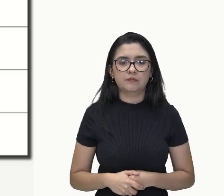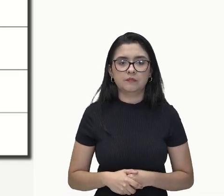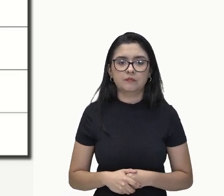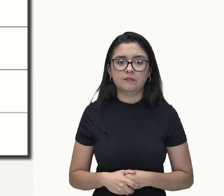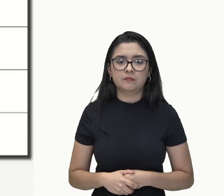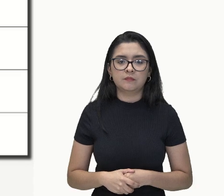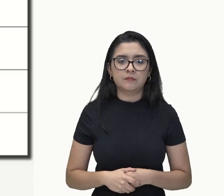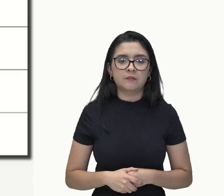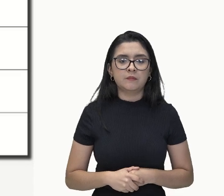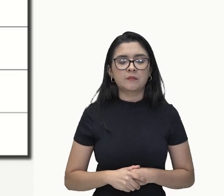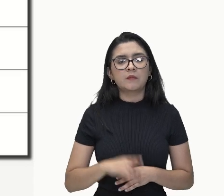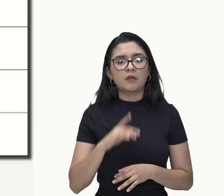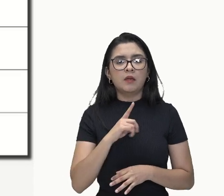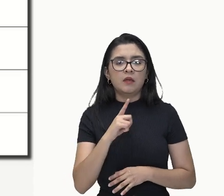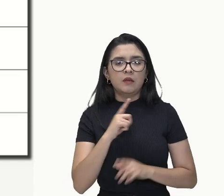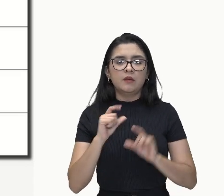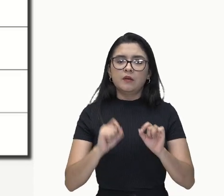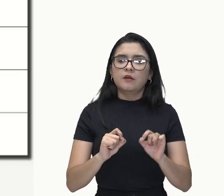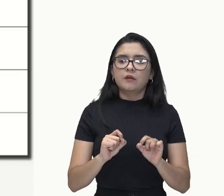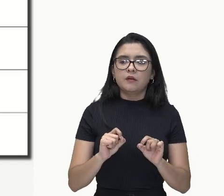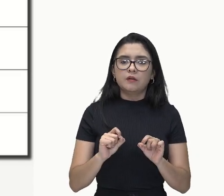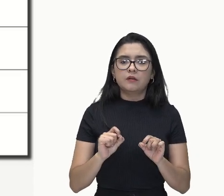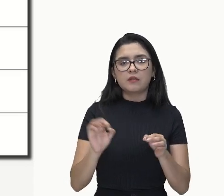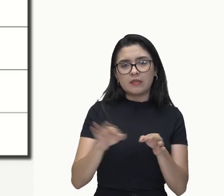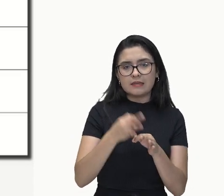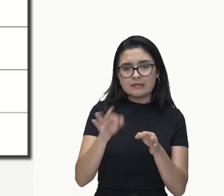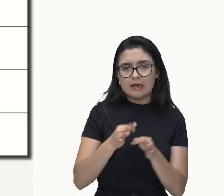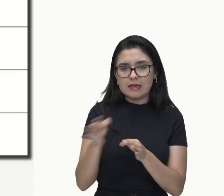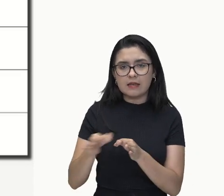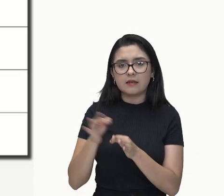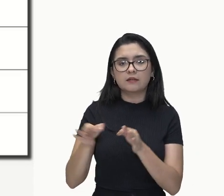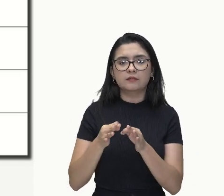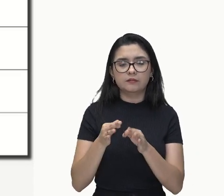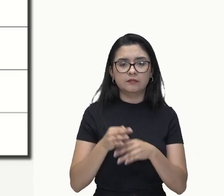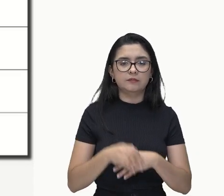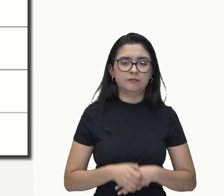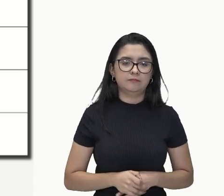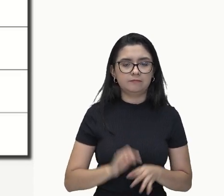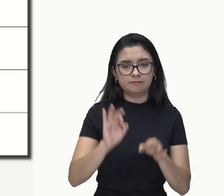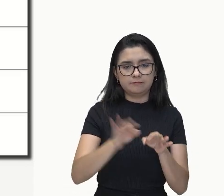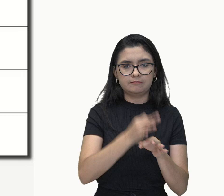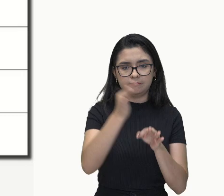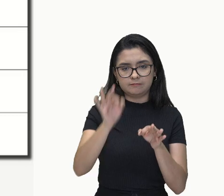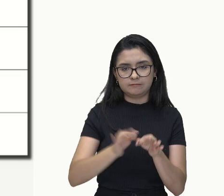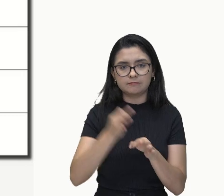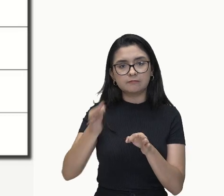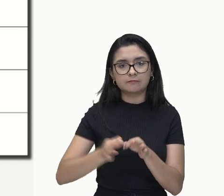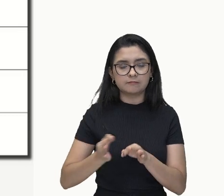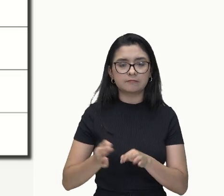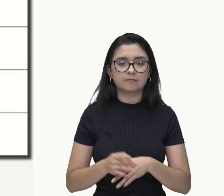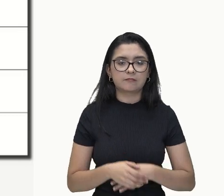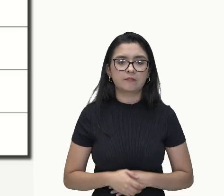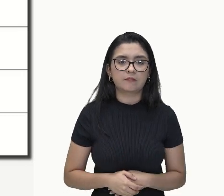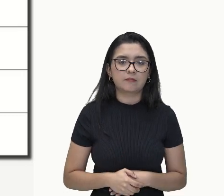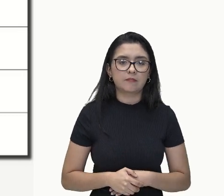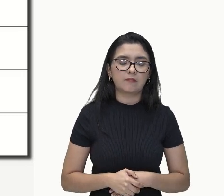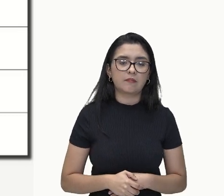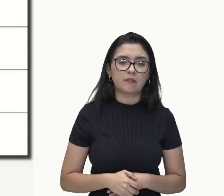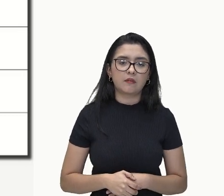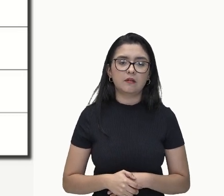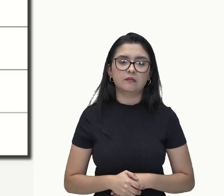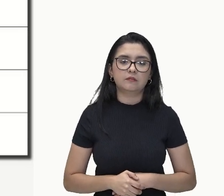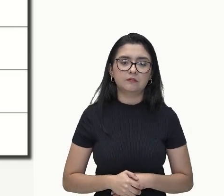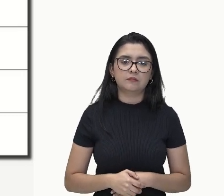Tecer, fazer roupas fazer tecidos a partir das linhas, dos fios, né? Então, como que eu vou dizer